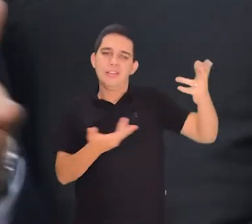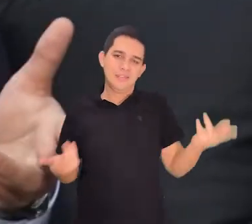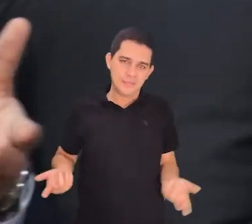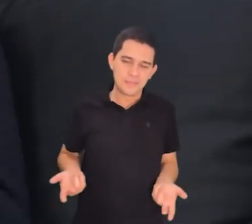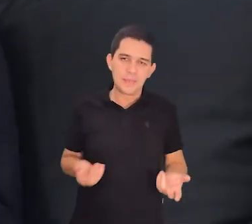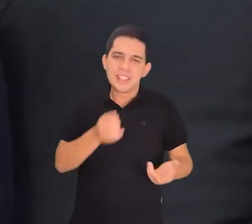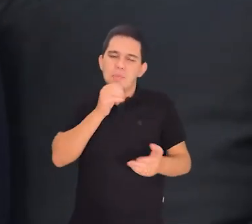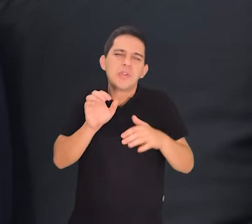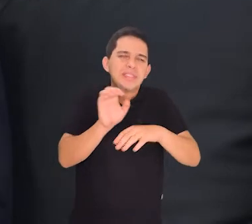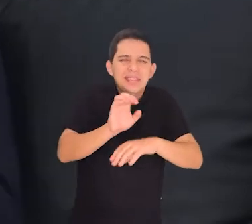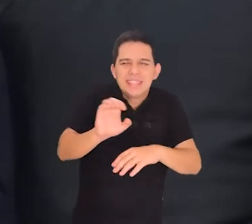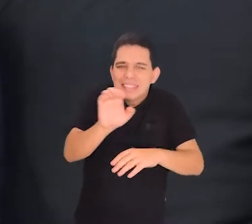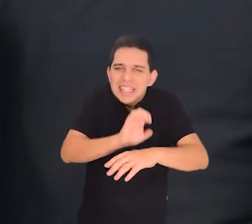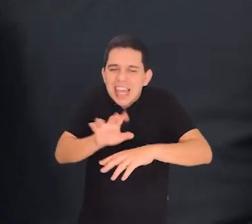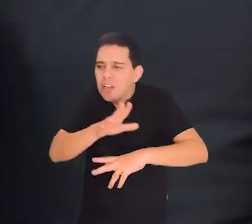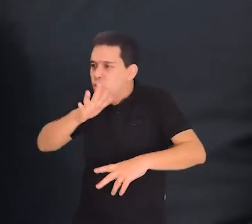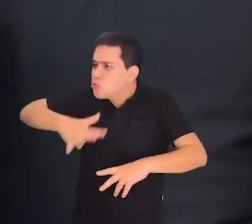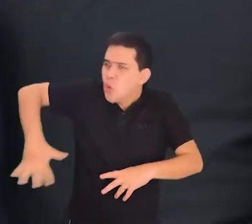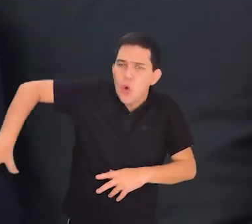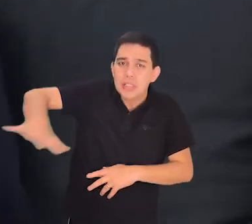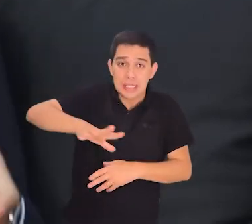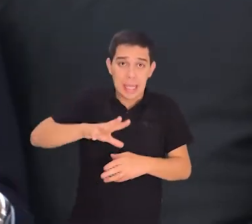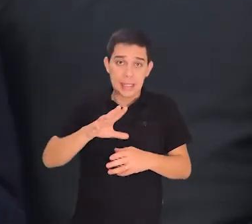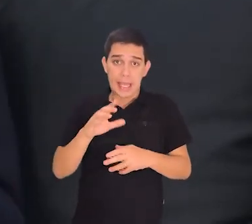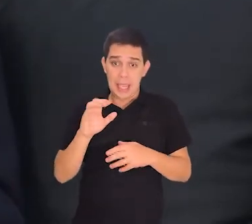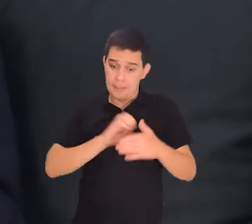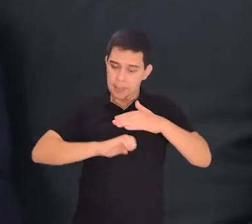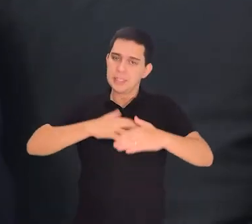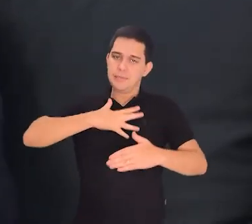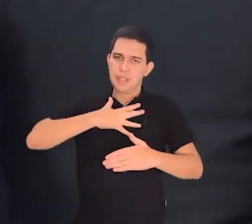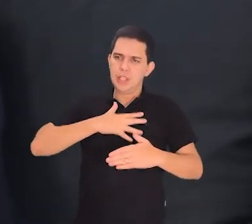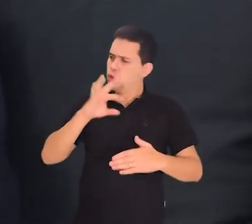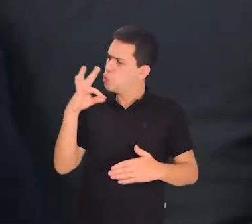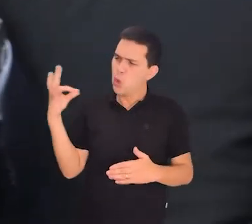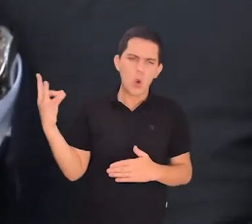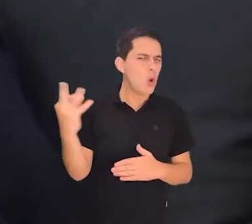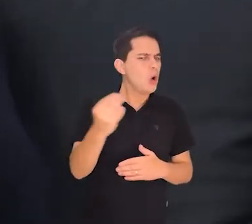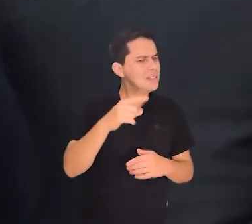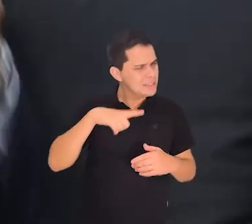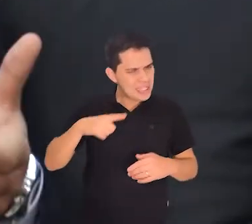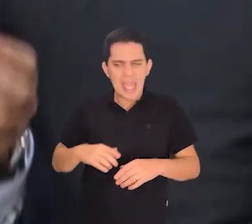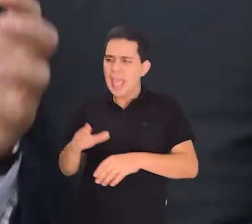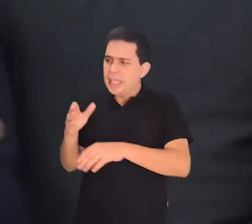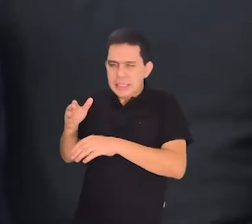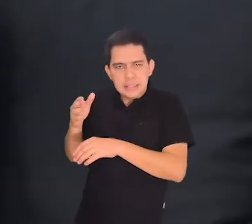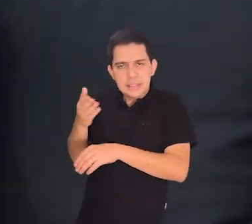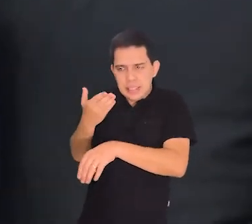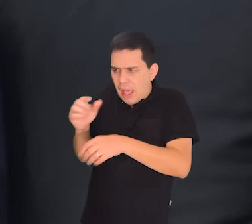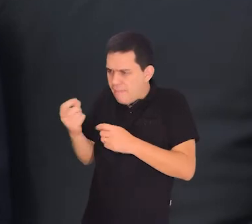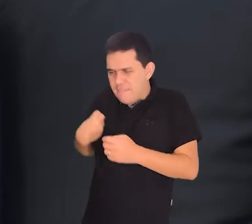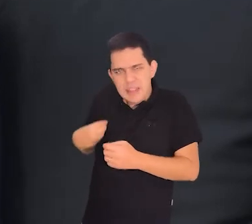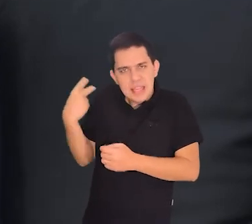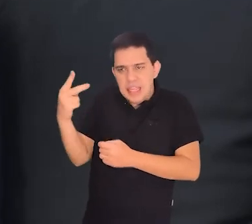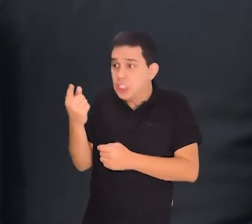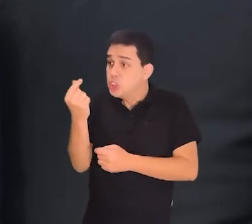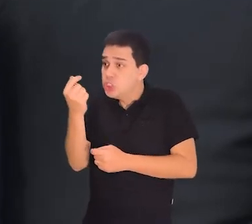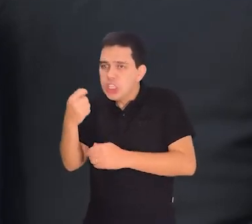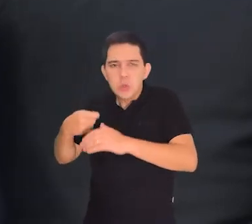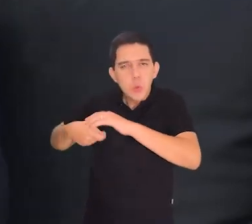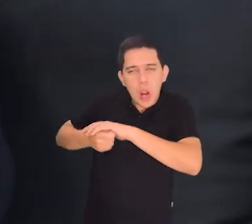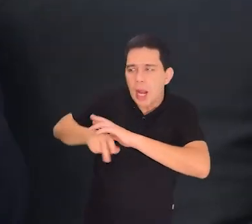os estagiários lá da Real, todos eles têm planejamento financeiro, todos eles têm alguém que os atende para organizar a